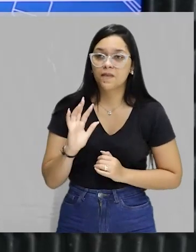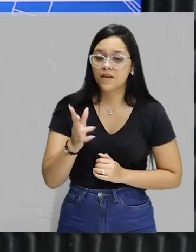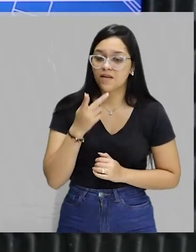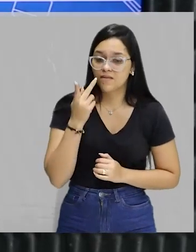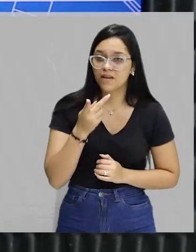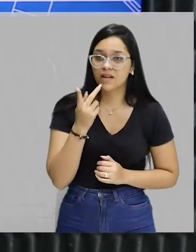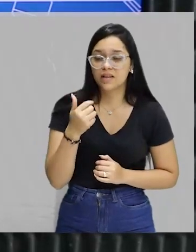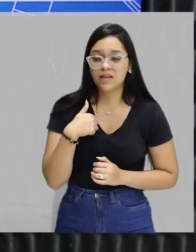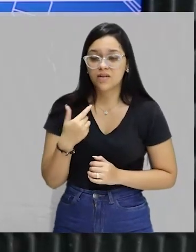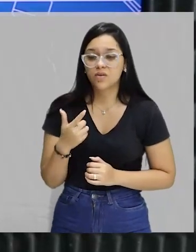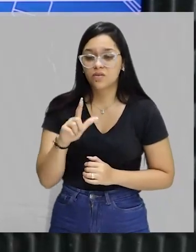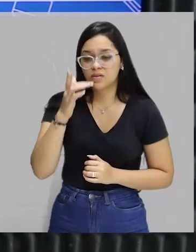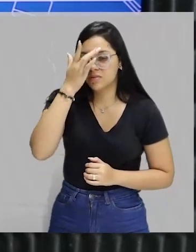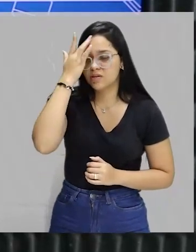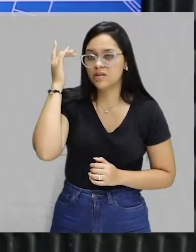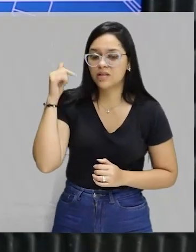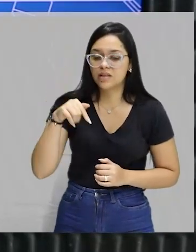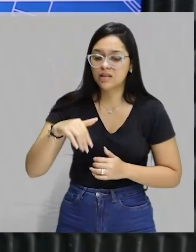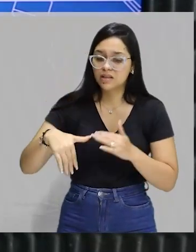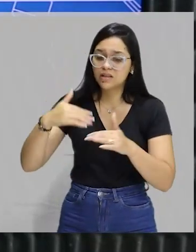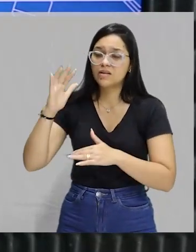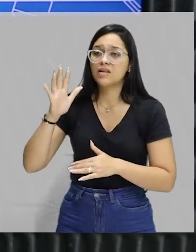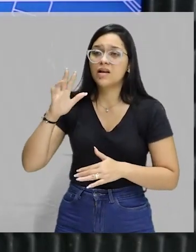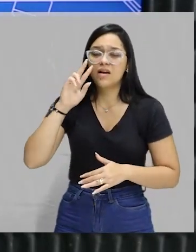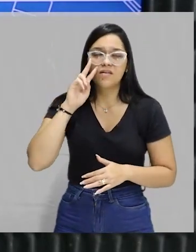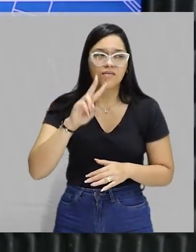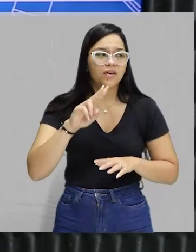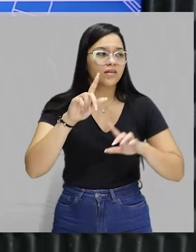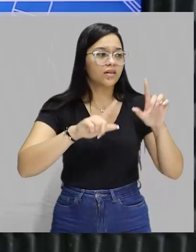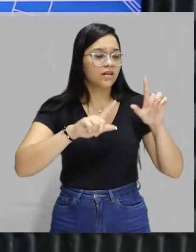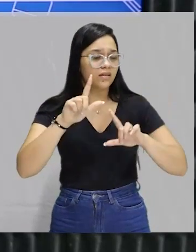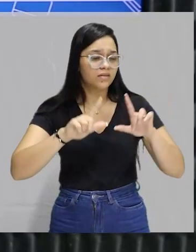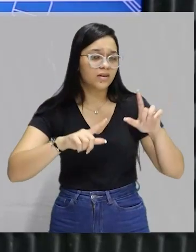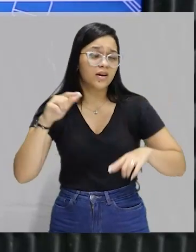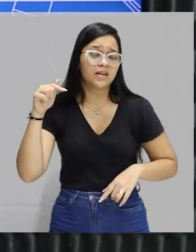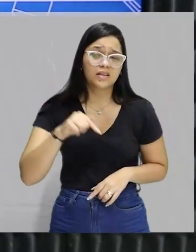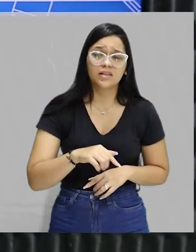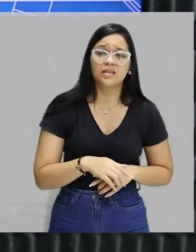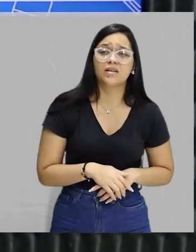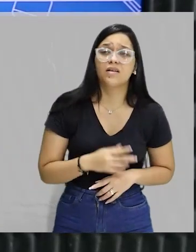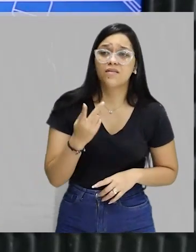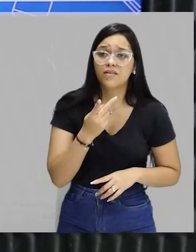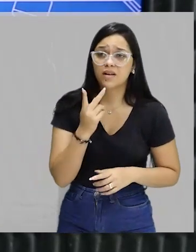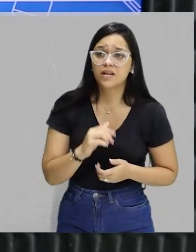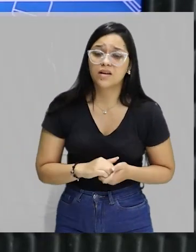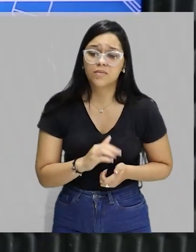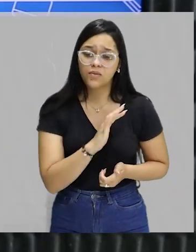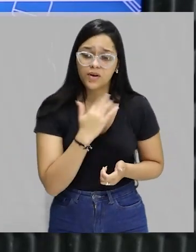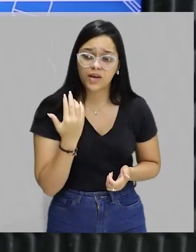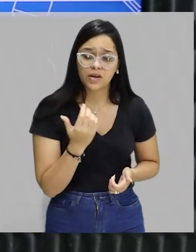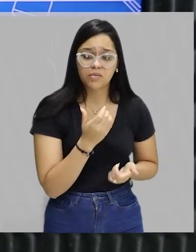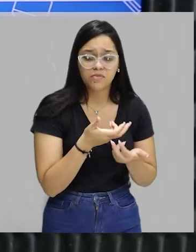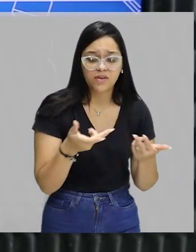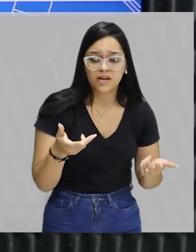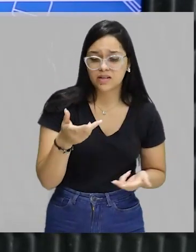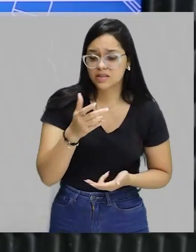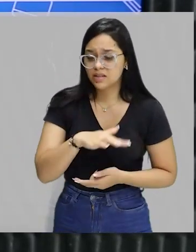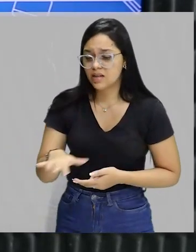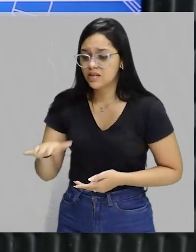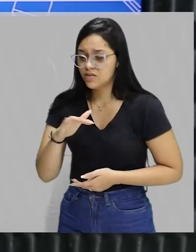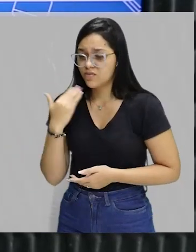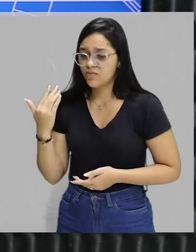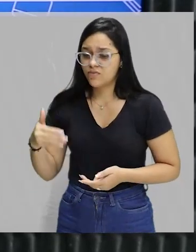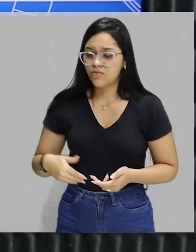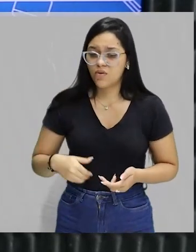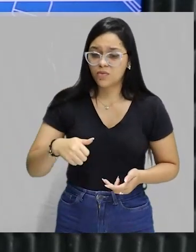que eu e outras pessoas aqui do estúdio crescemos assistindo os jornais na televisão brasileira falando: morreram tantas crianças de fome